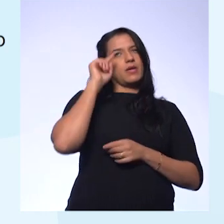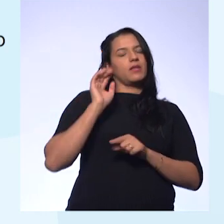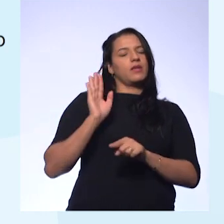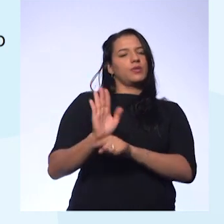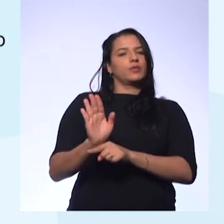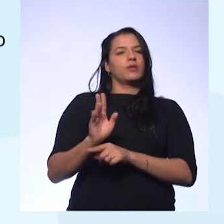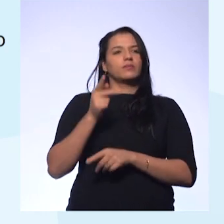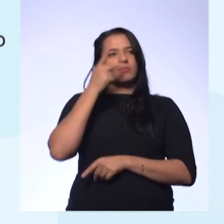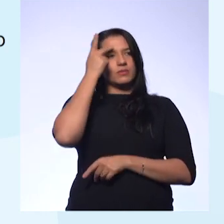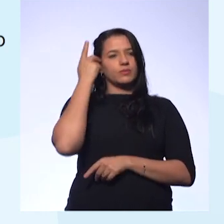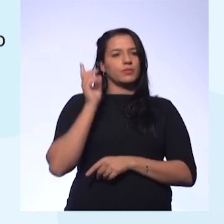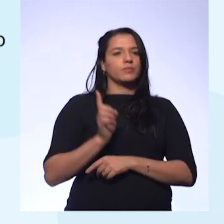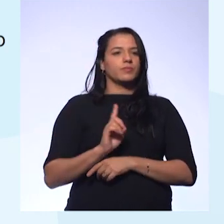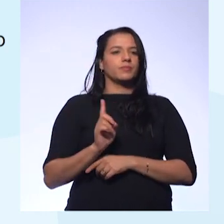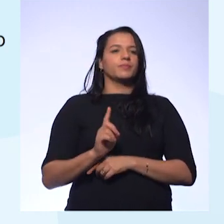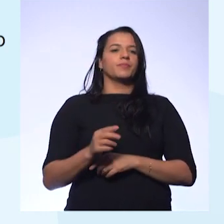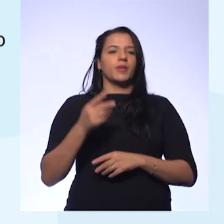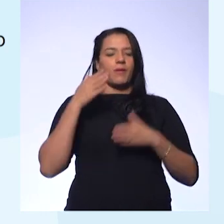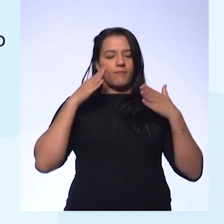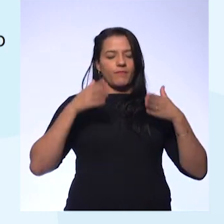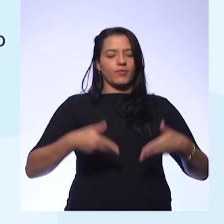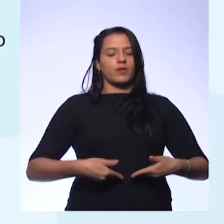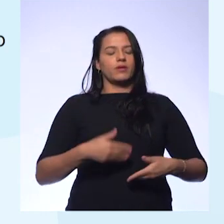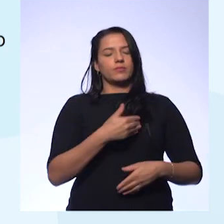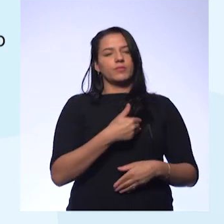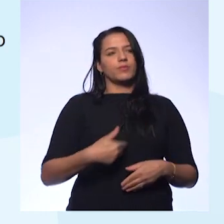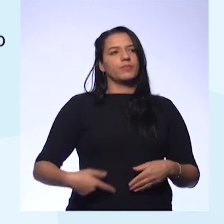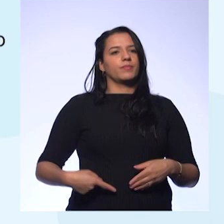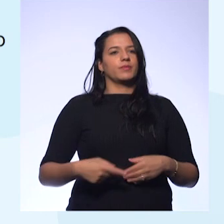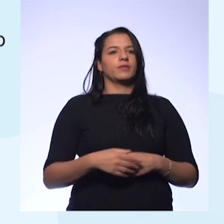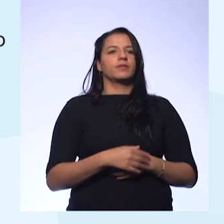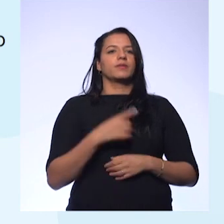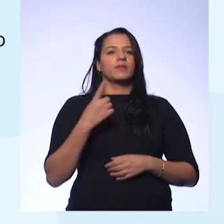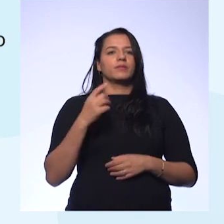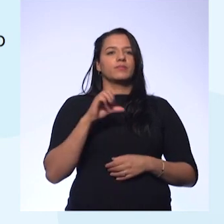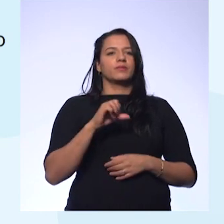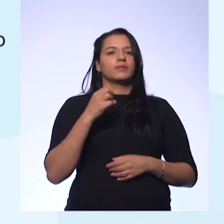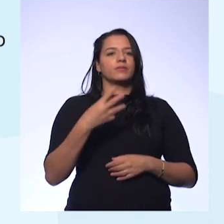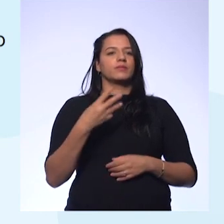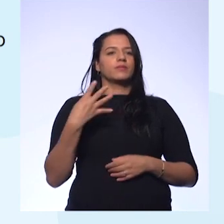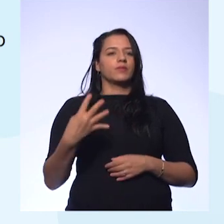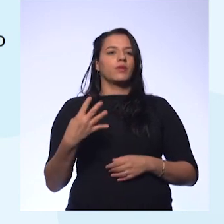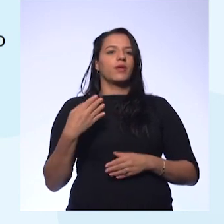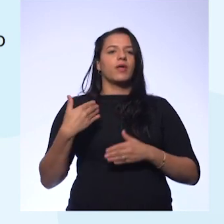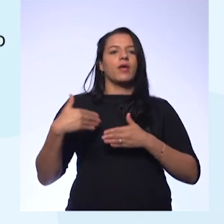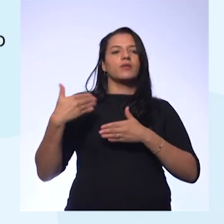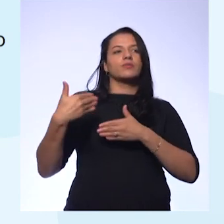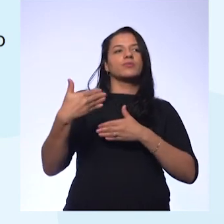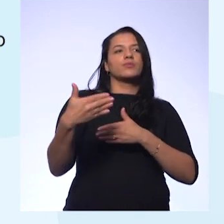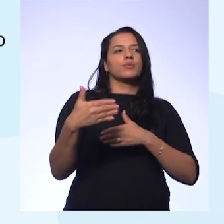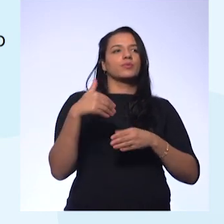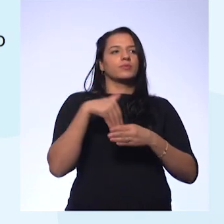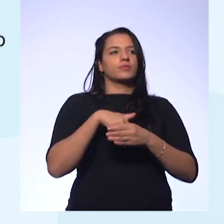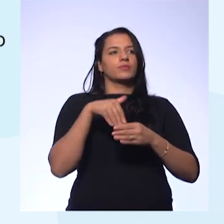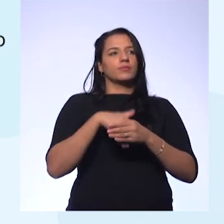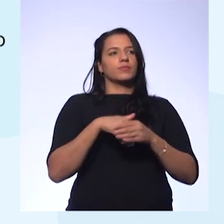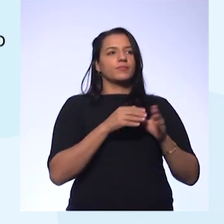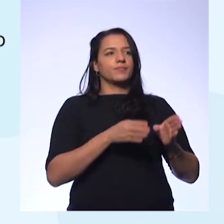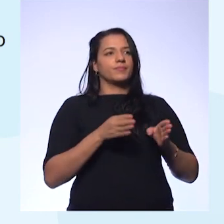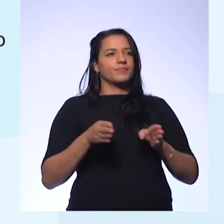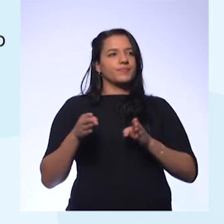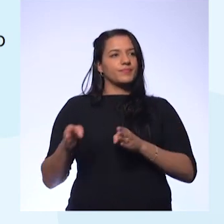de 34 que é assim. Gente, essa Constituição de 34 vai organizar as próximas eleições, mas essas vão ser só